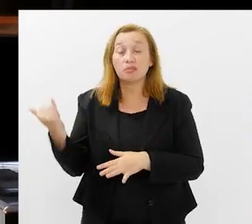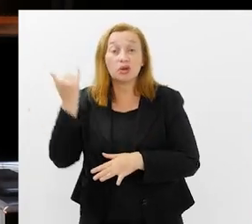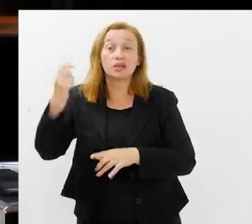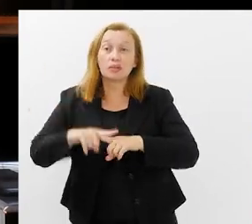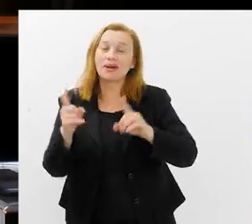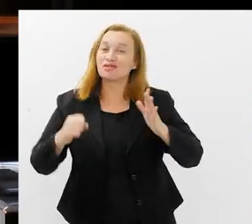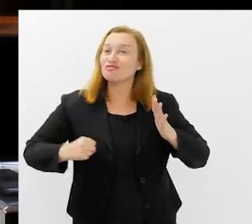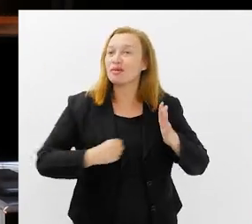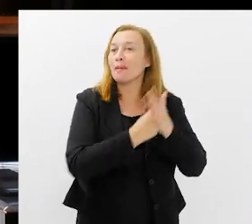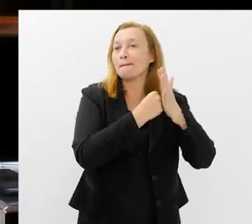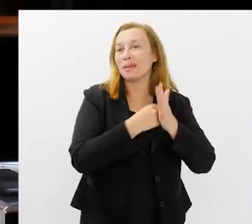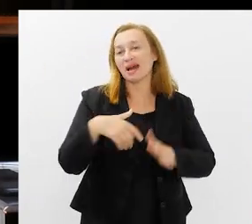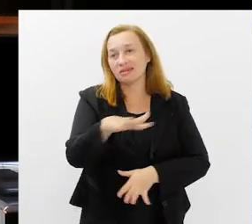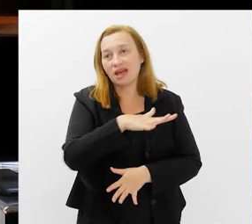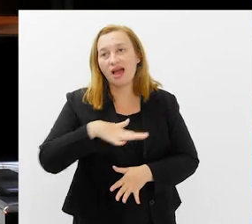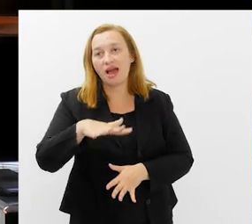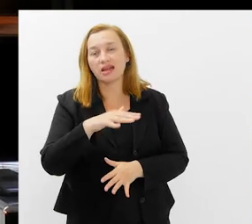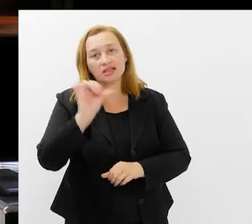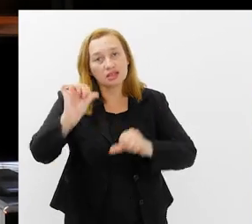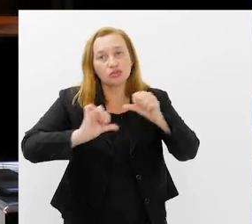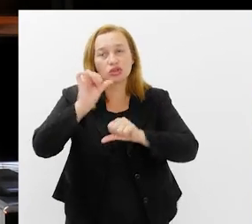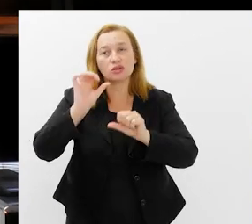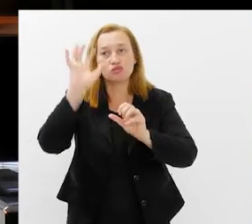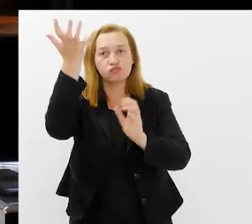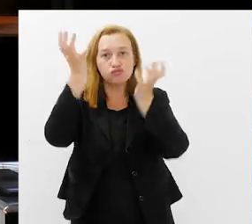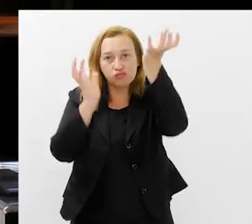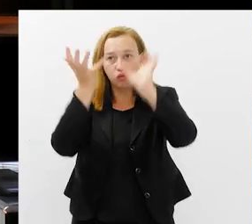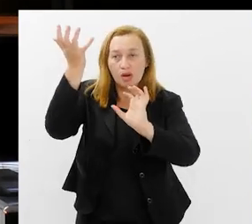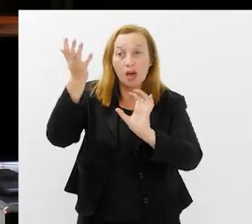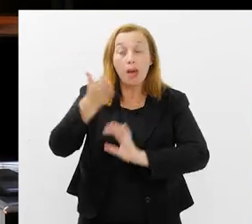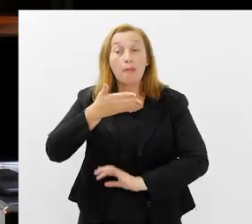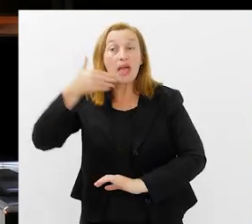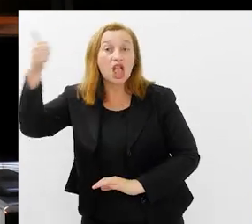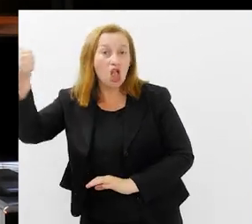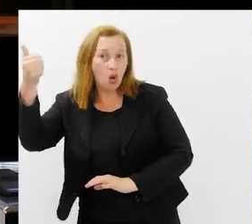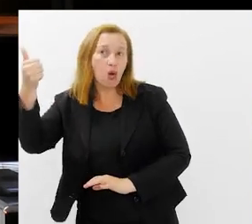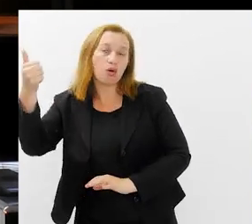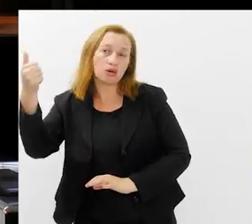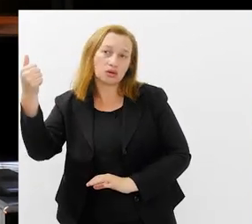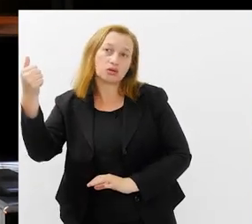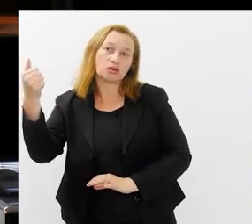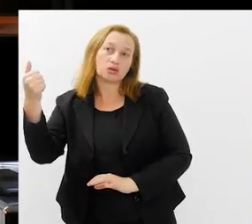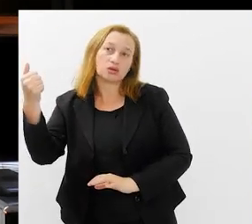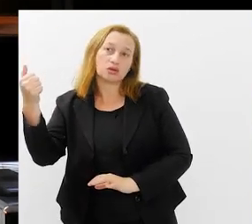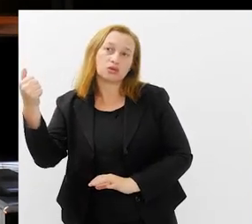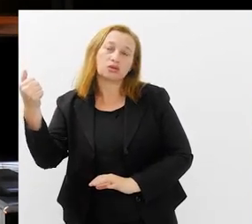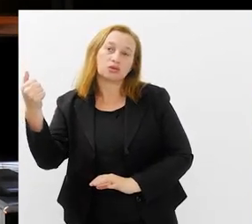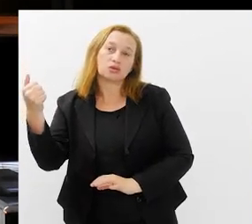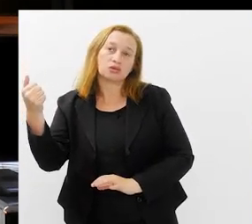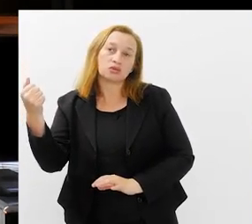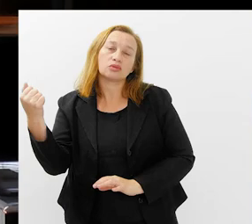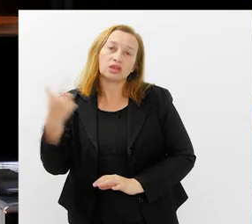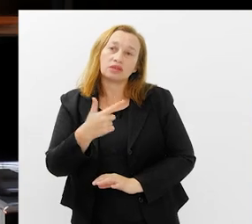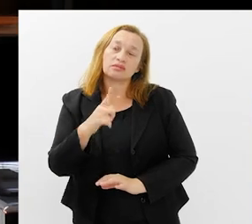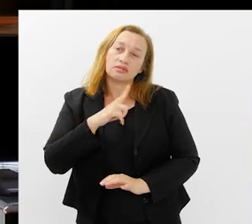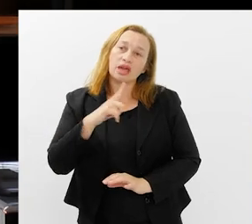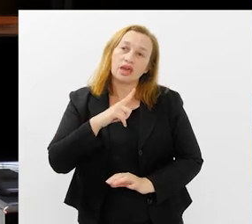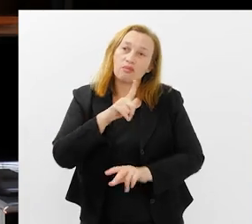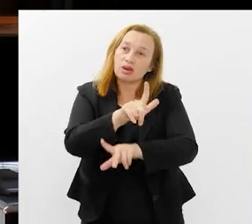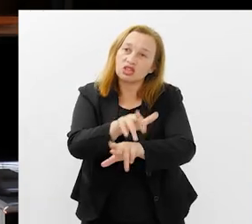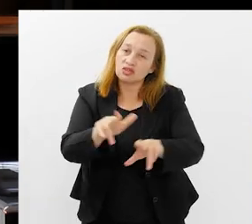tão importante, mas cujos impactos no campo das mudanças climáticas podem ser melhor equalizadas quando a gente tem um